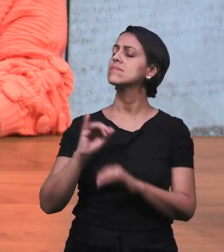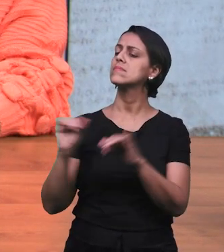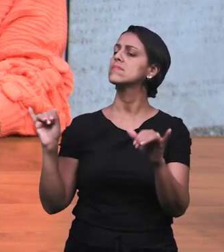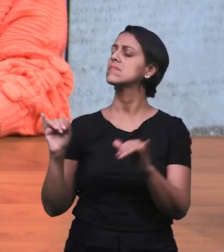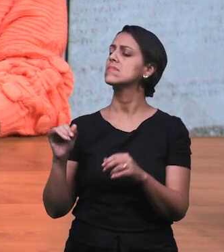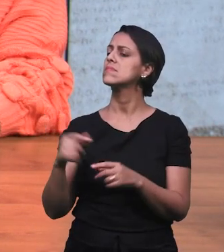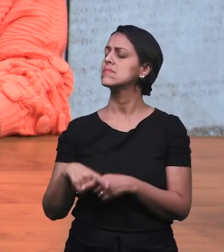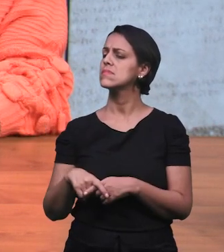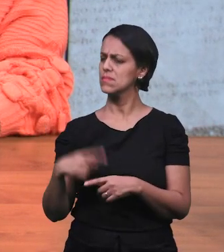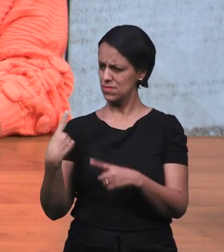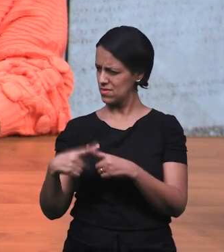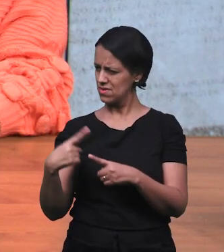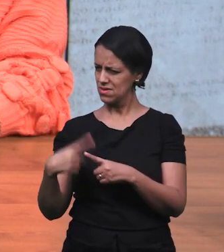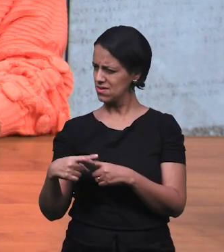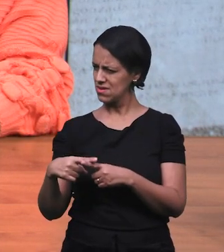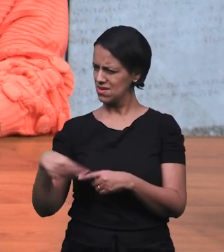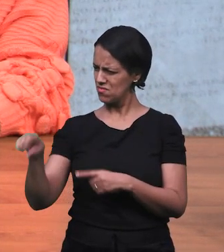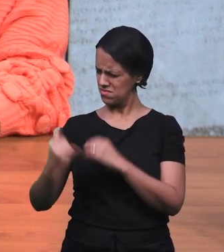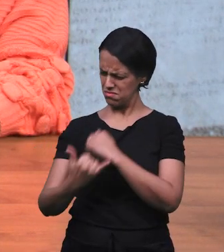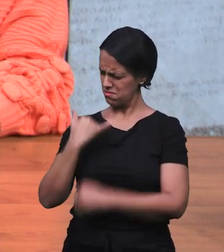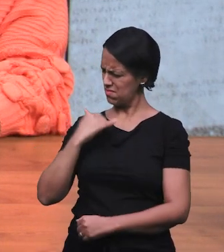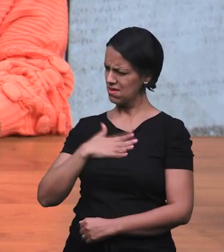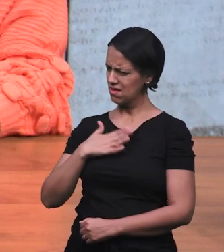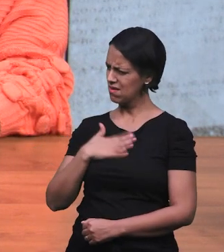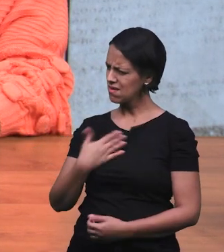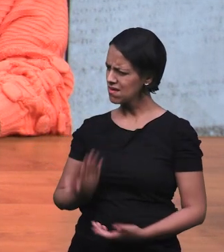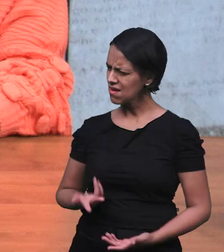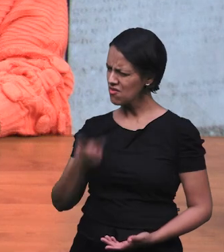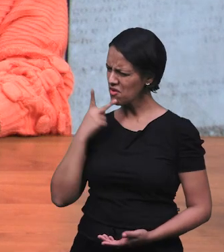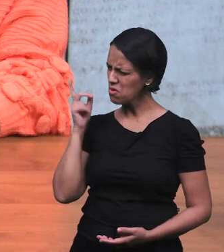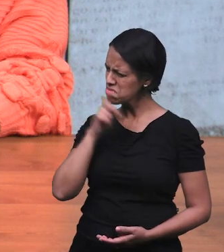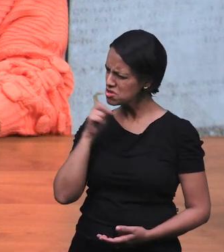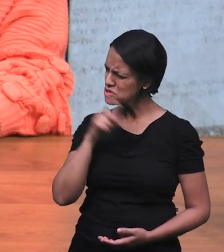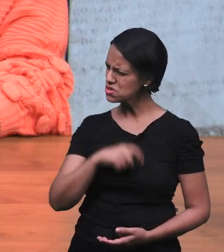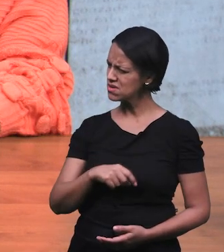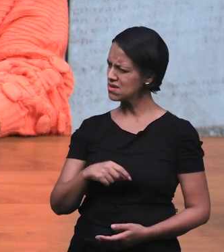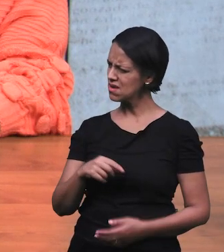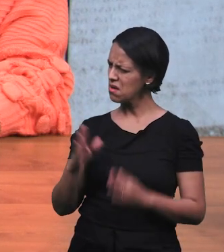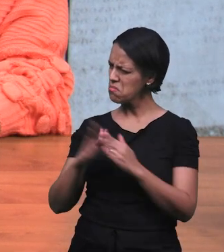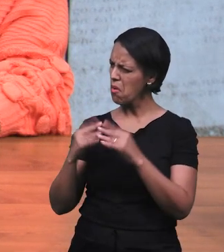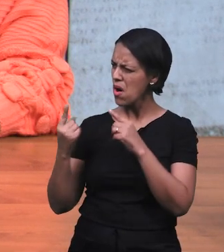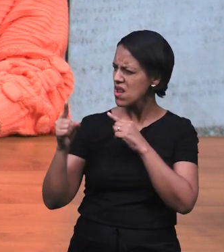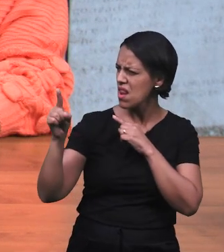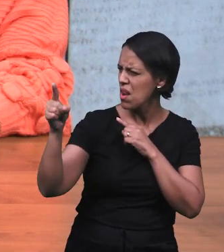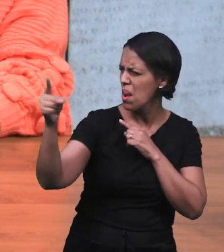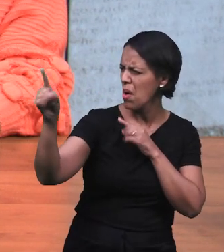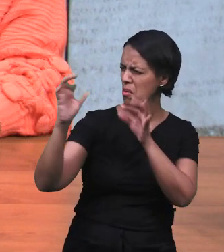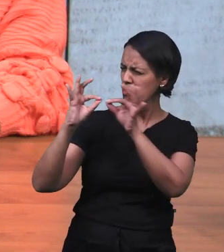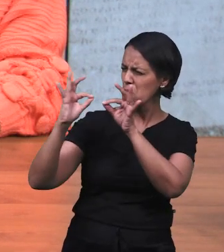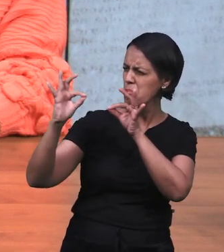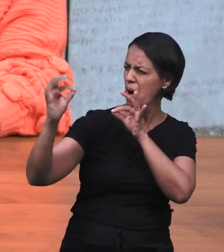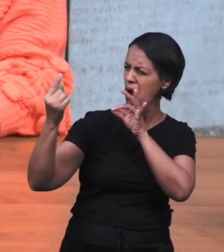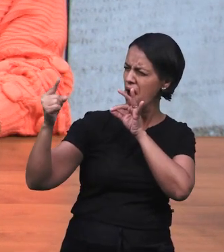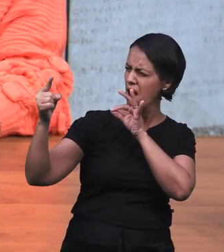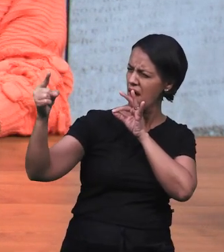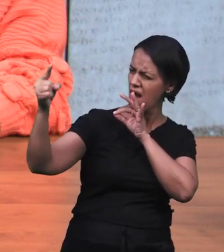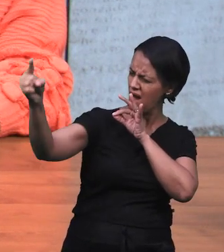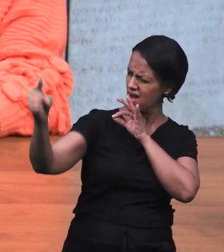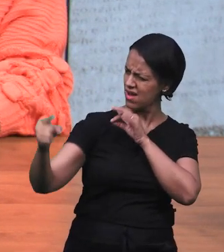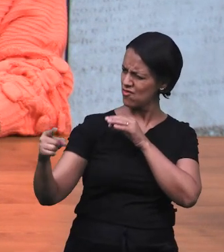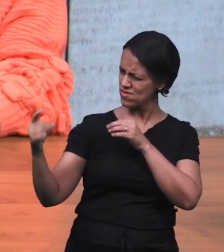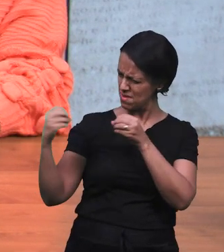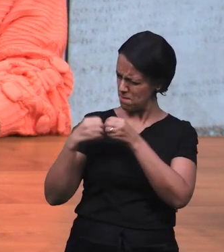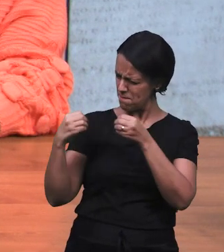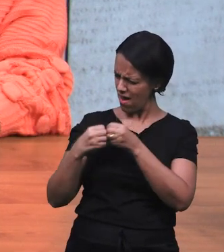nos enganastes, dizendo: muito longe de vós habitamos, morando vós no meio de